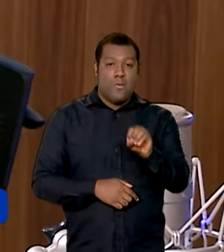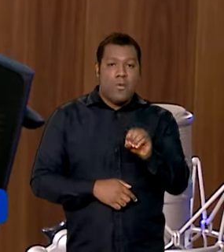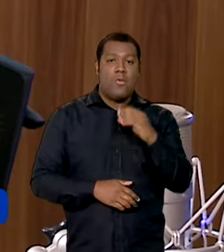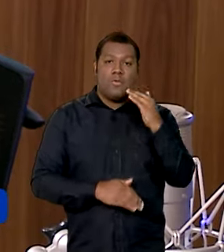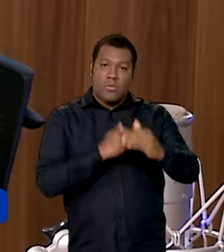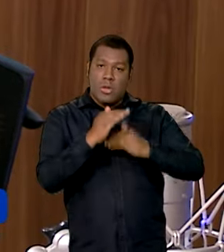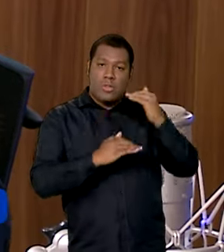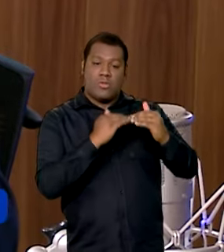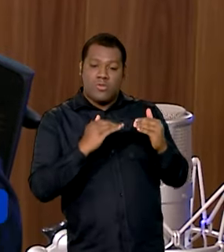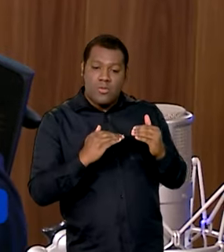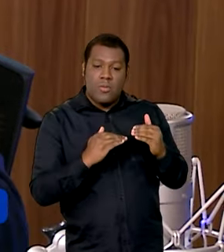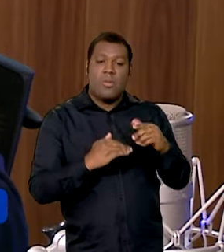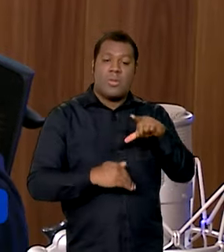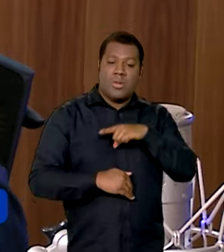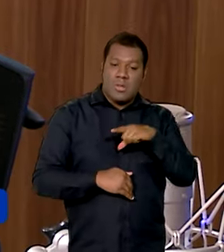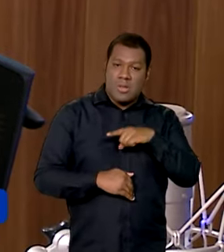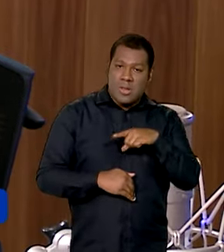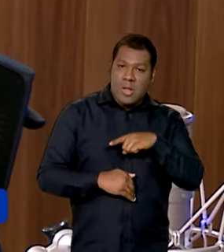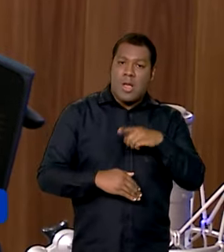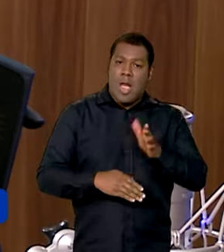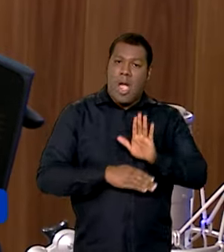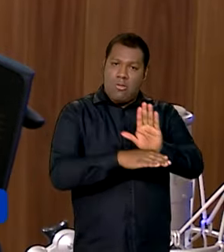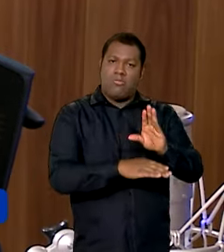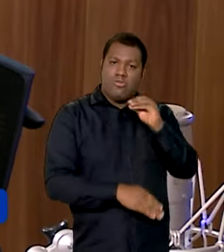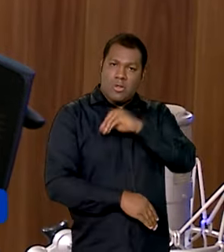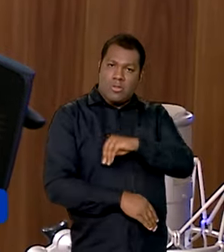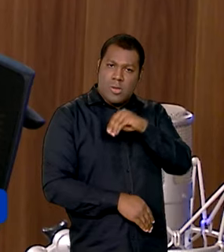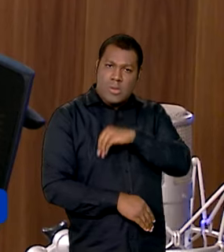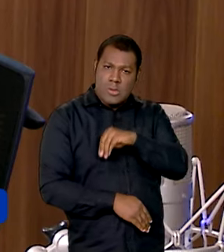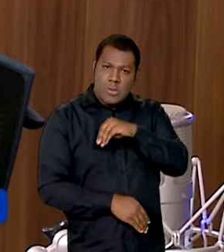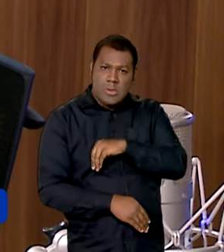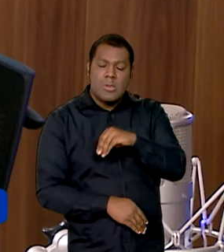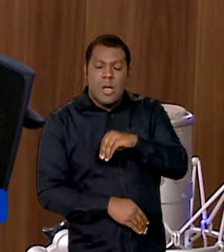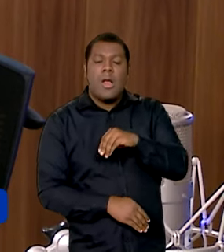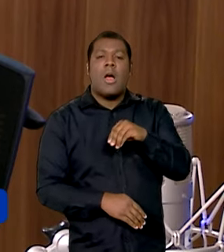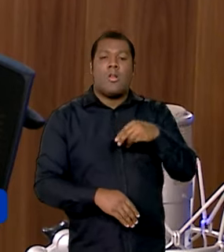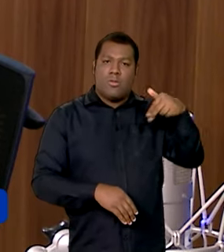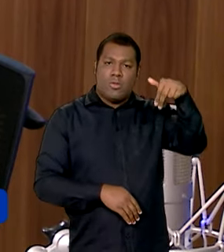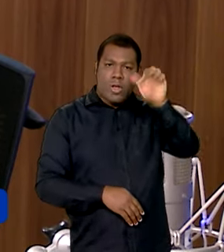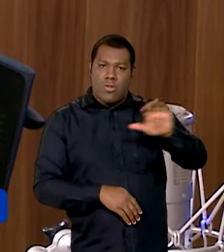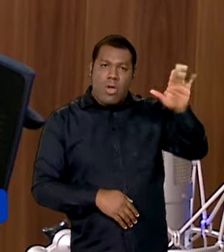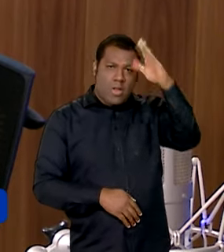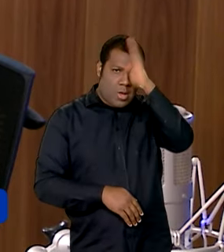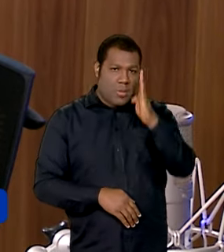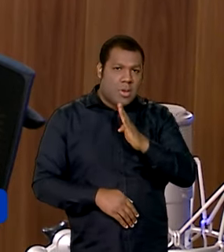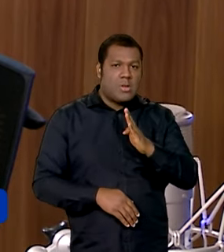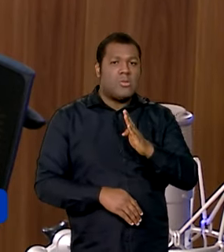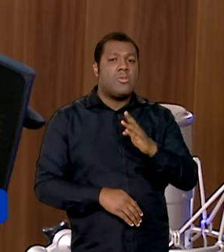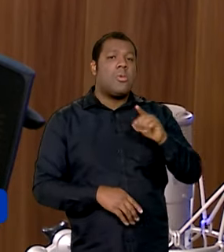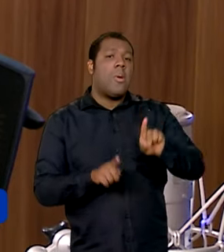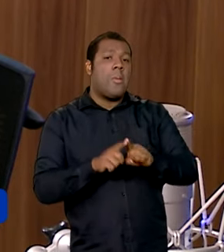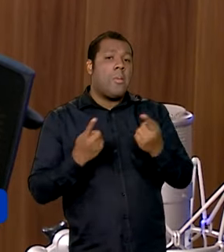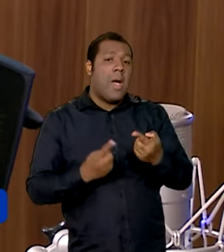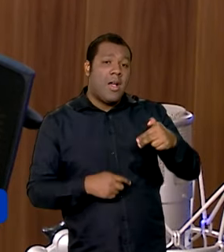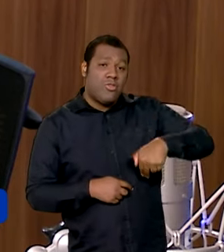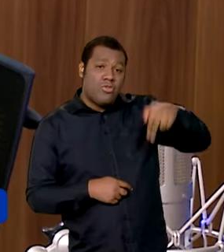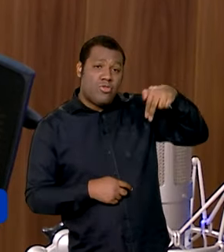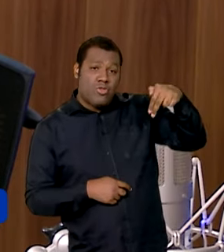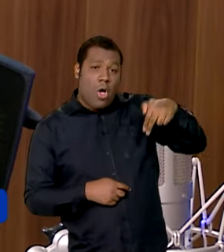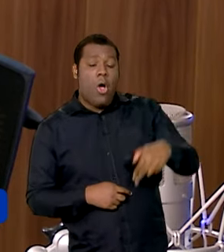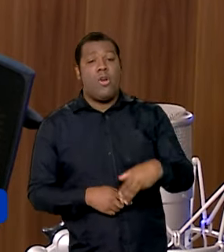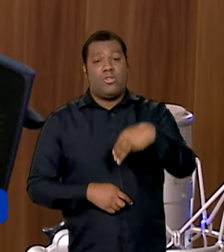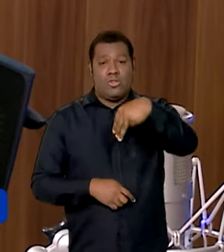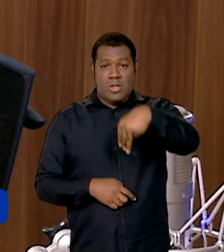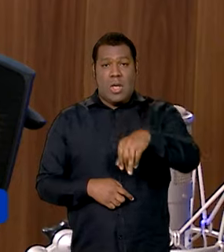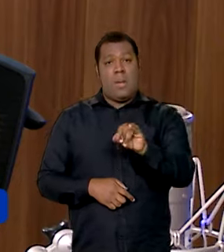aplicabilidade distribuição de renda no nordeste brasileiro no norte por exemplo nunca foi feito microcrédito pelo